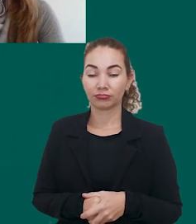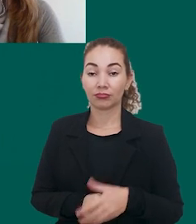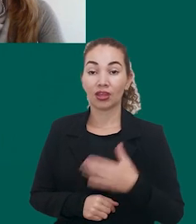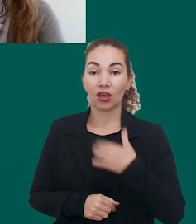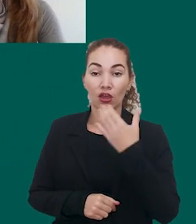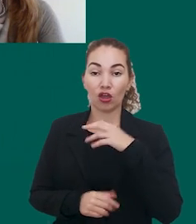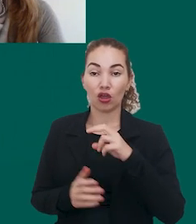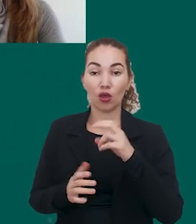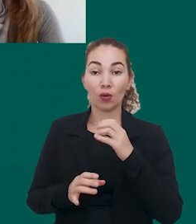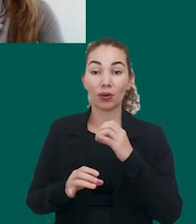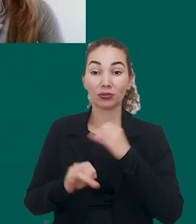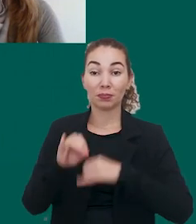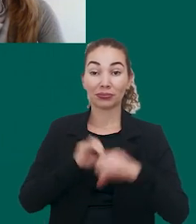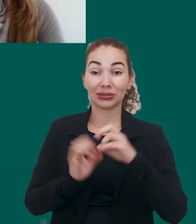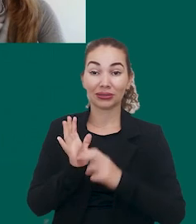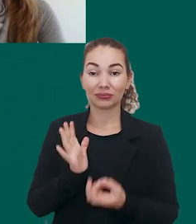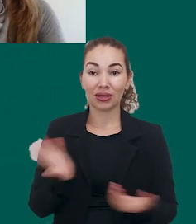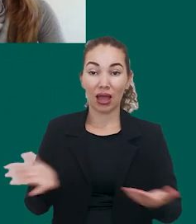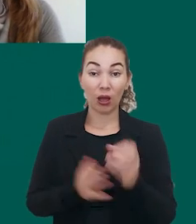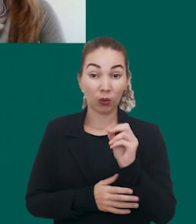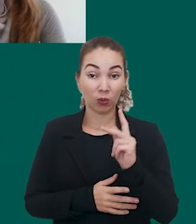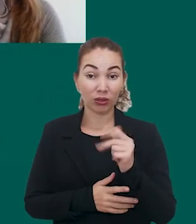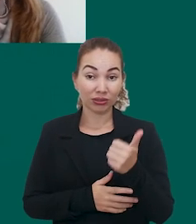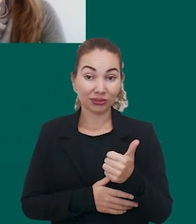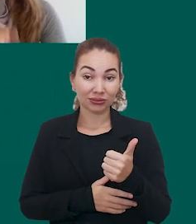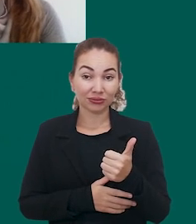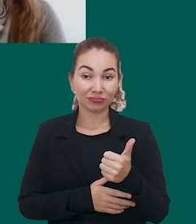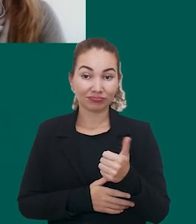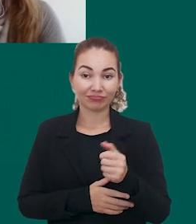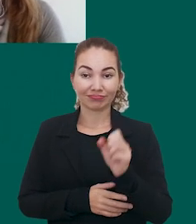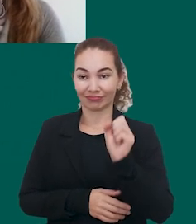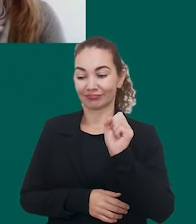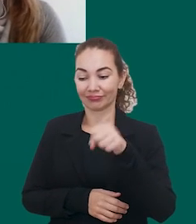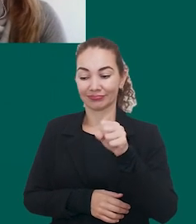Eu acho que caiu o meu sinal, agora tá ok? Tá.